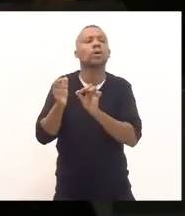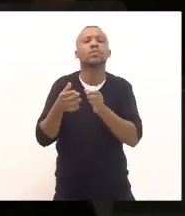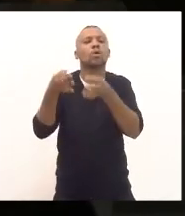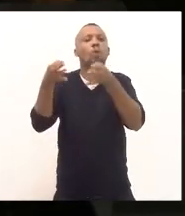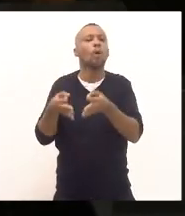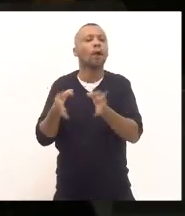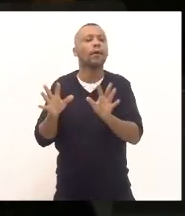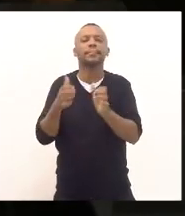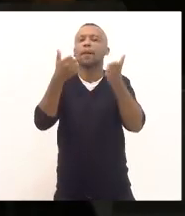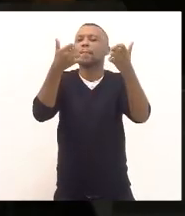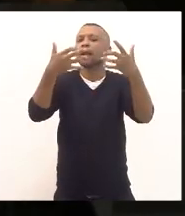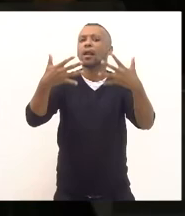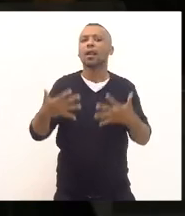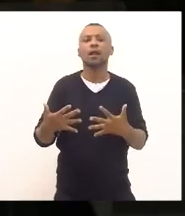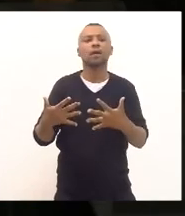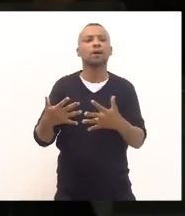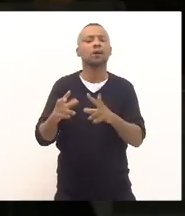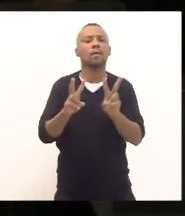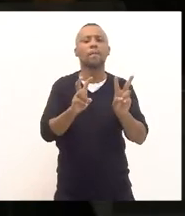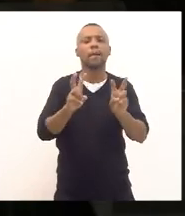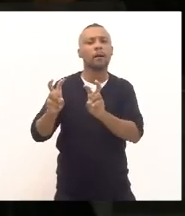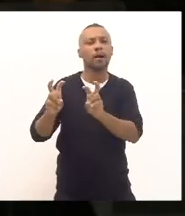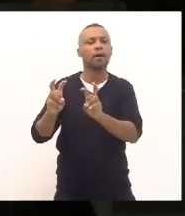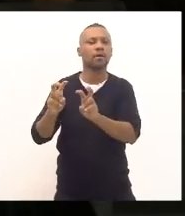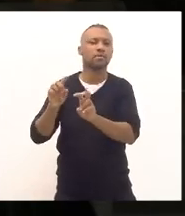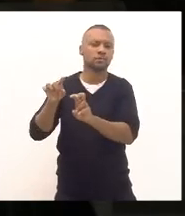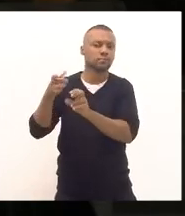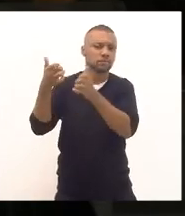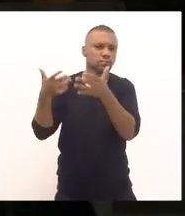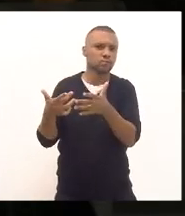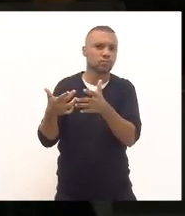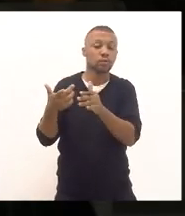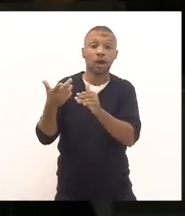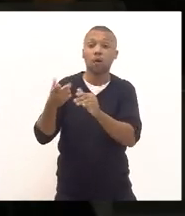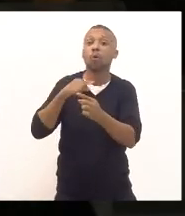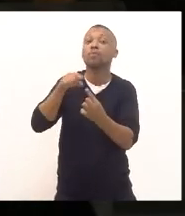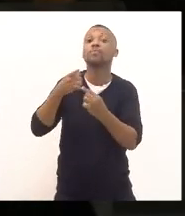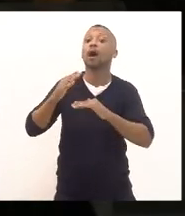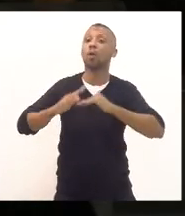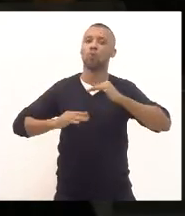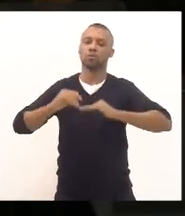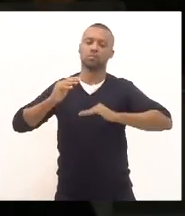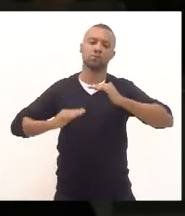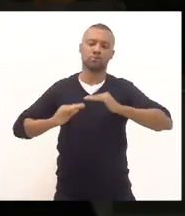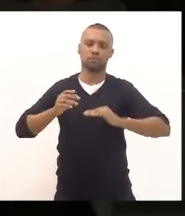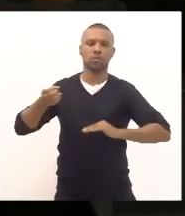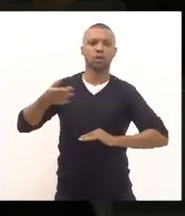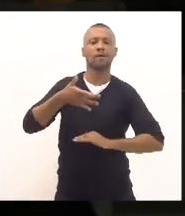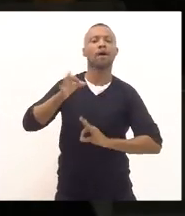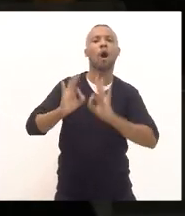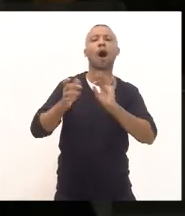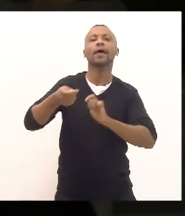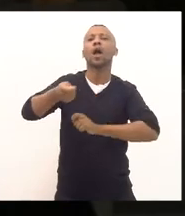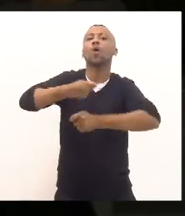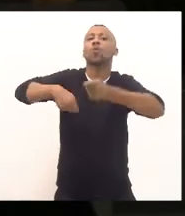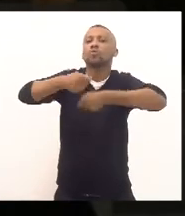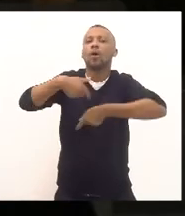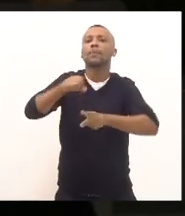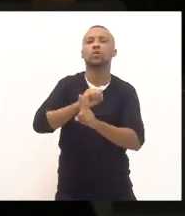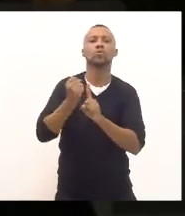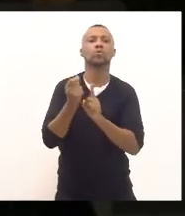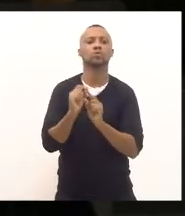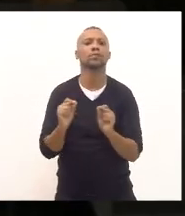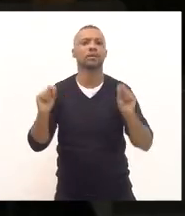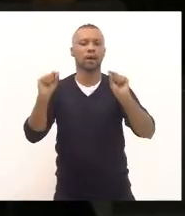ele tá fazendo e para construir uma nova ordem econômica e social